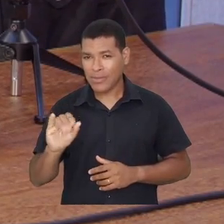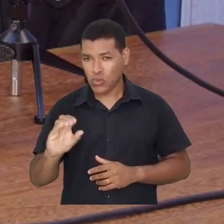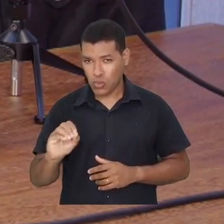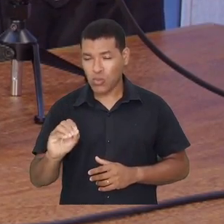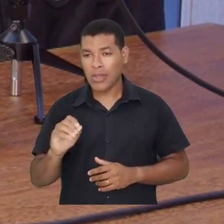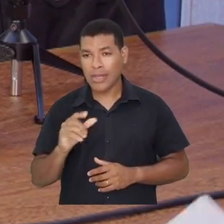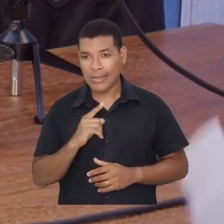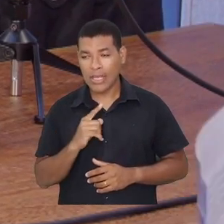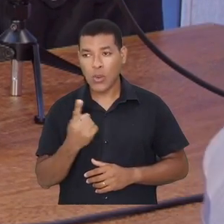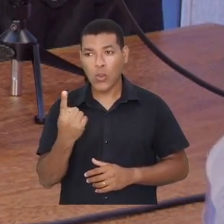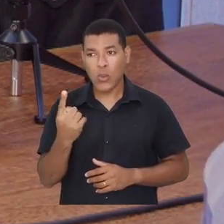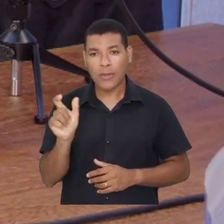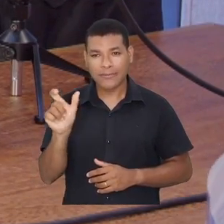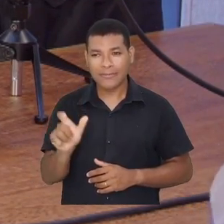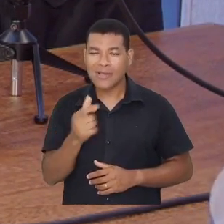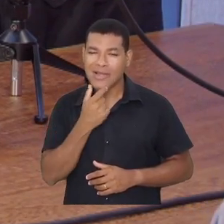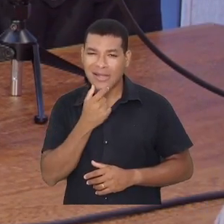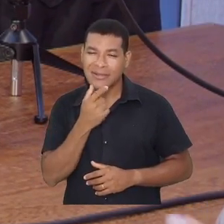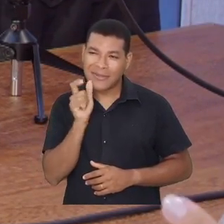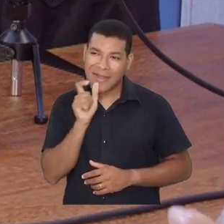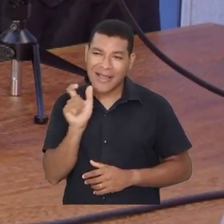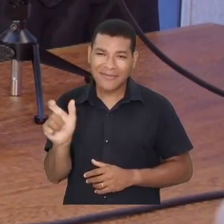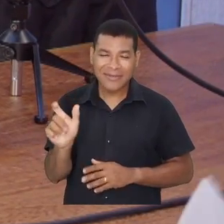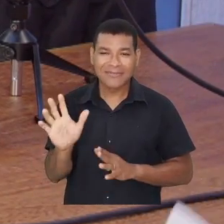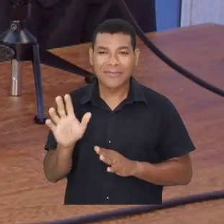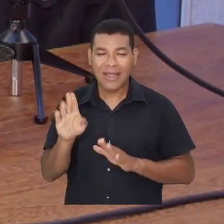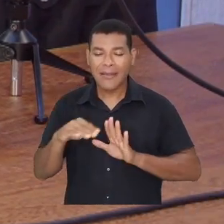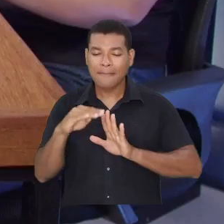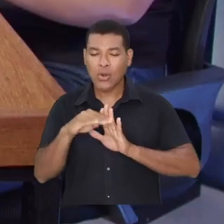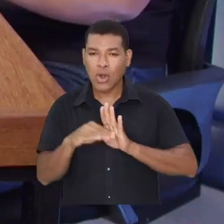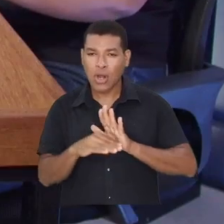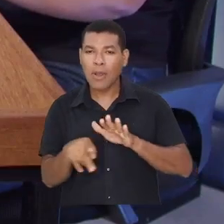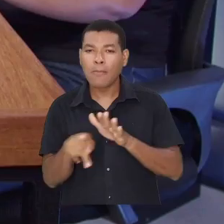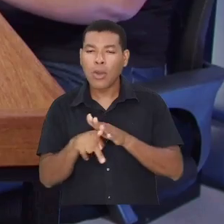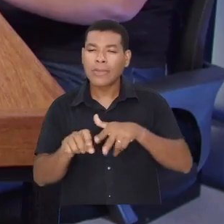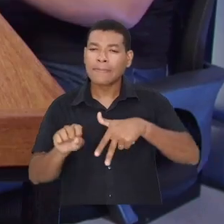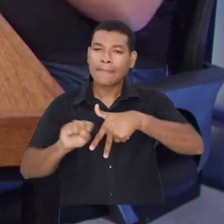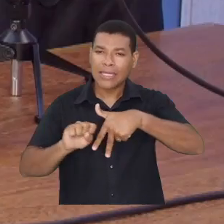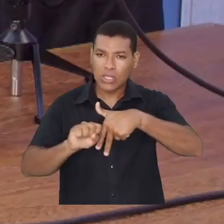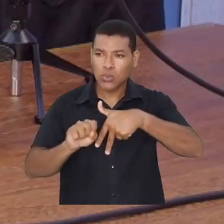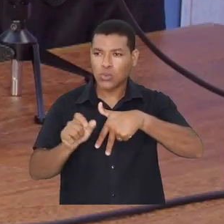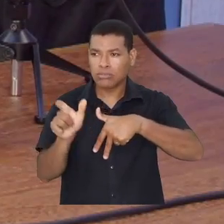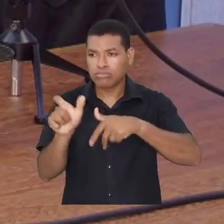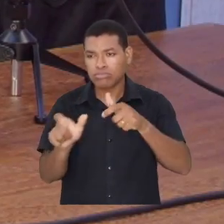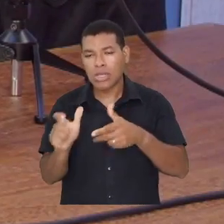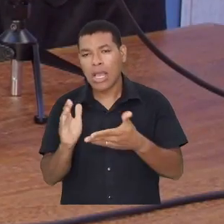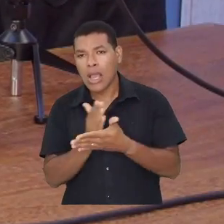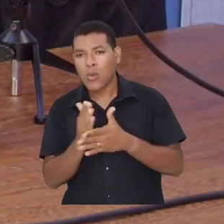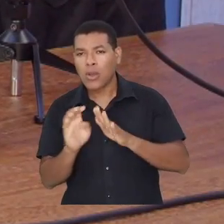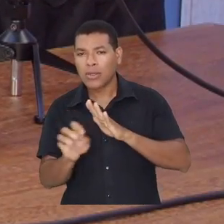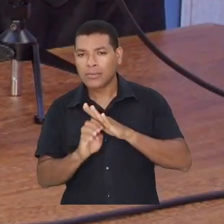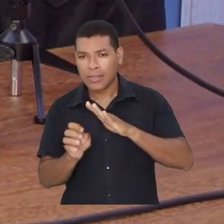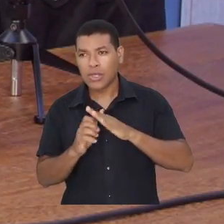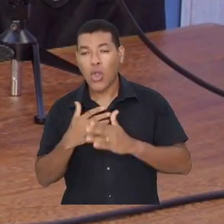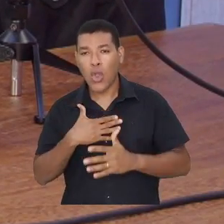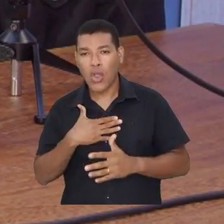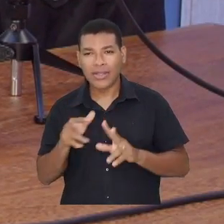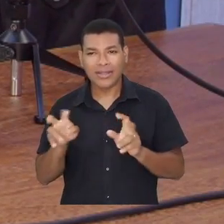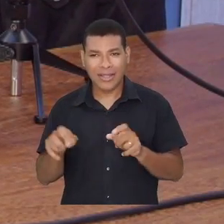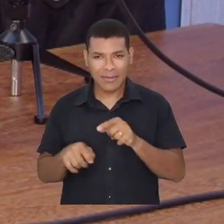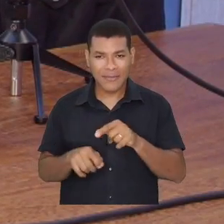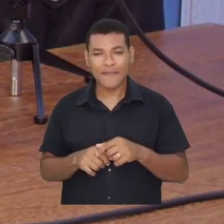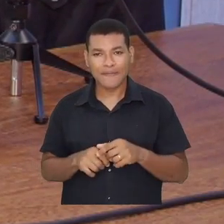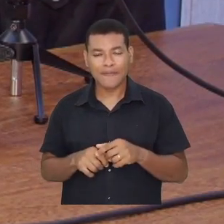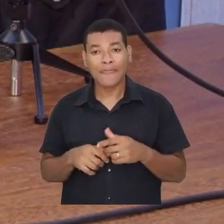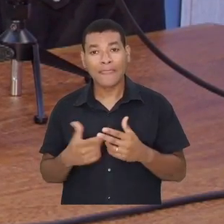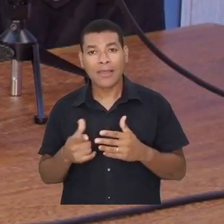Employee Advocacy, aí, usando palavras em inglês, ou programa de embaixadores, como algumas outras empresas uhum. gostam de chamar. É, então, em toda